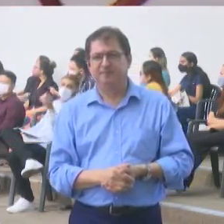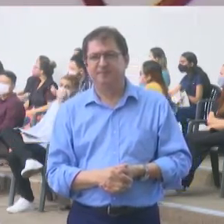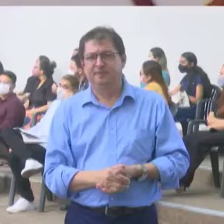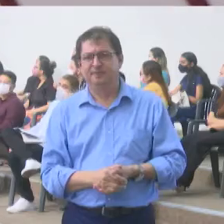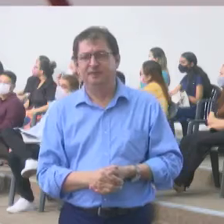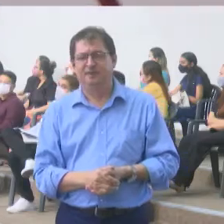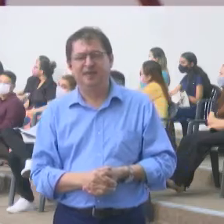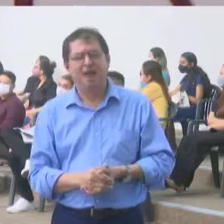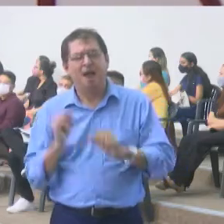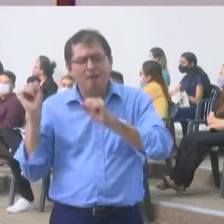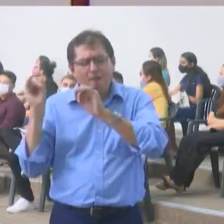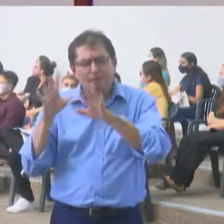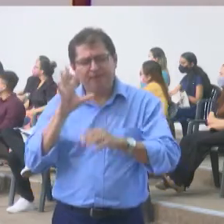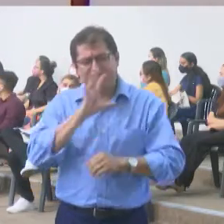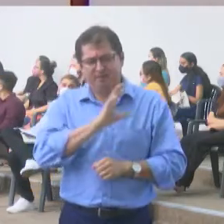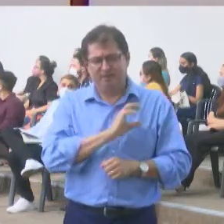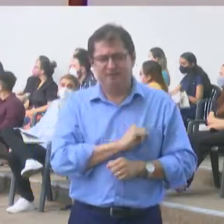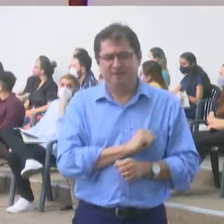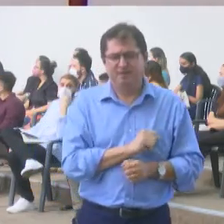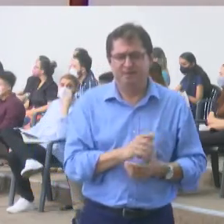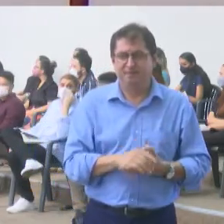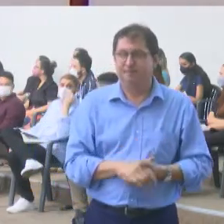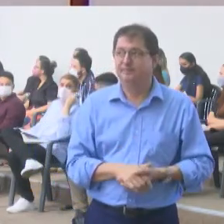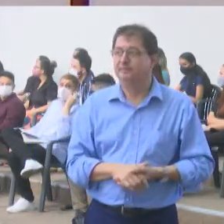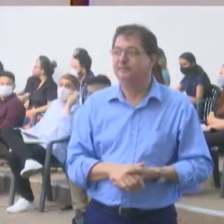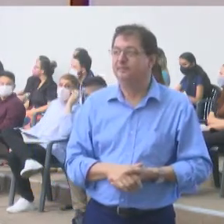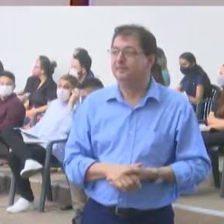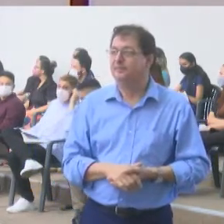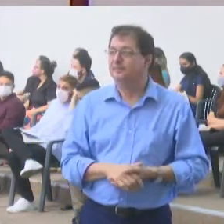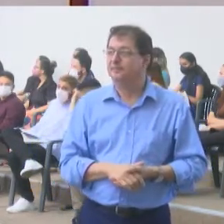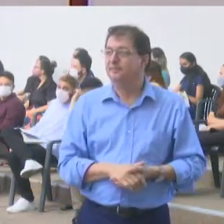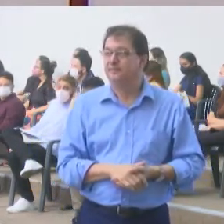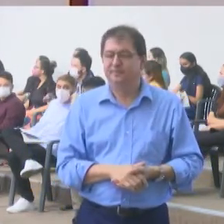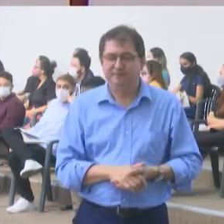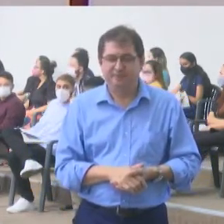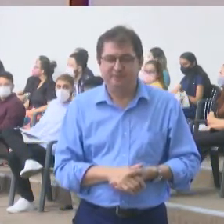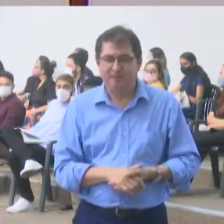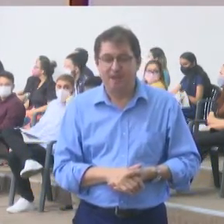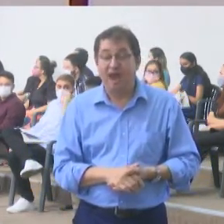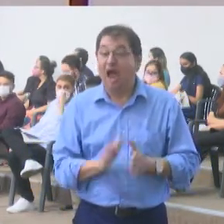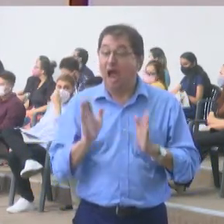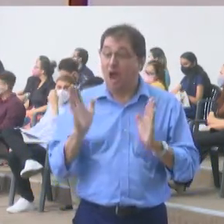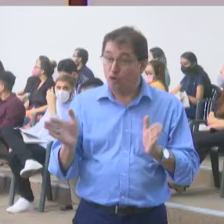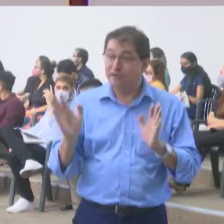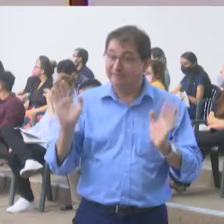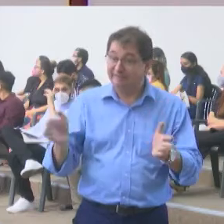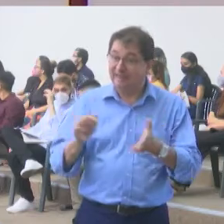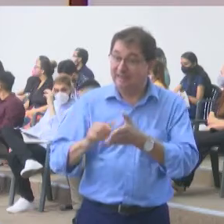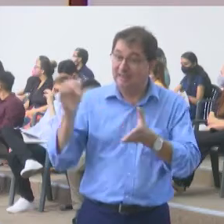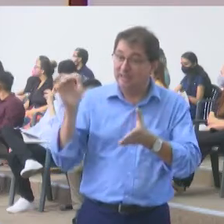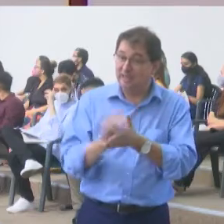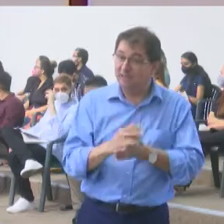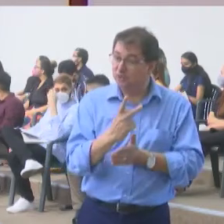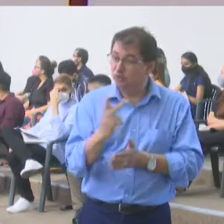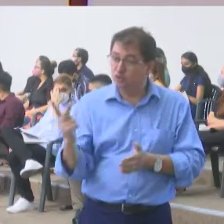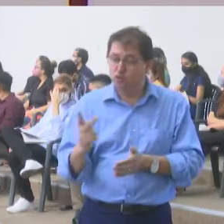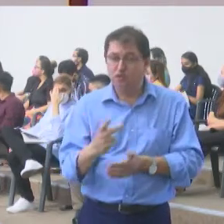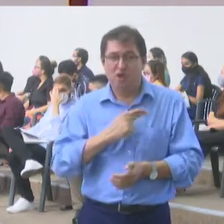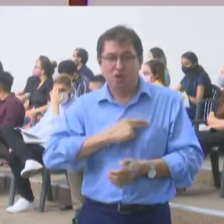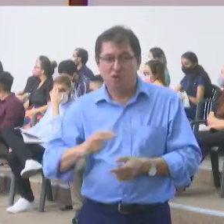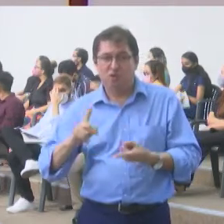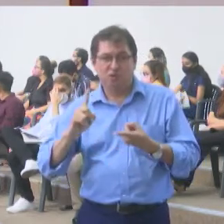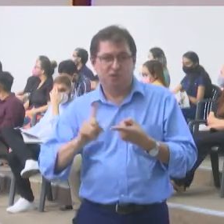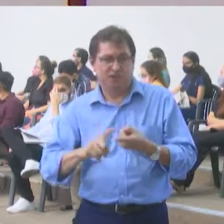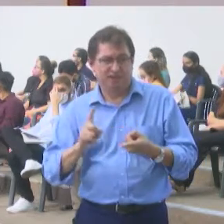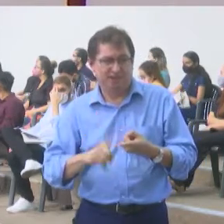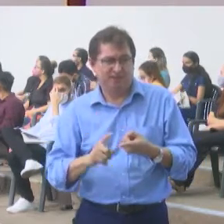terminar a história, já vou chegando no finalzinho assim. Enfim, casados, foram declarados maridos, marido e